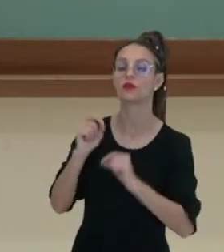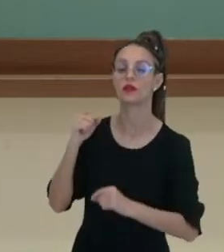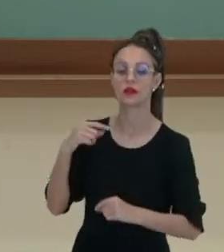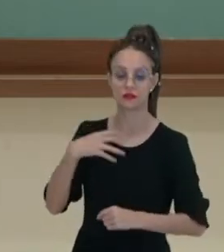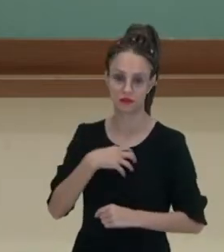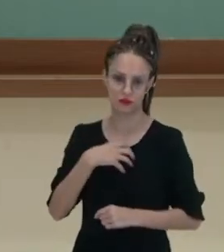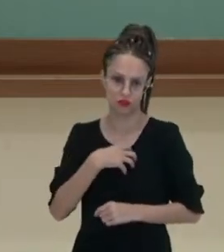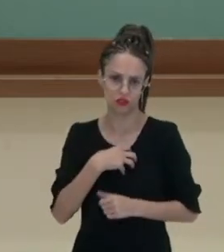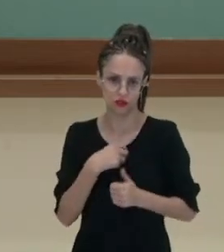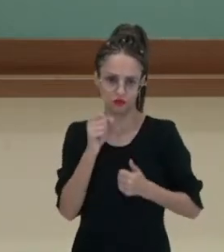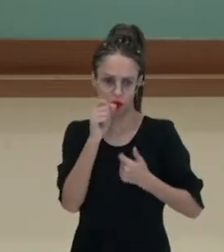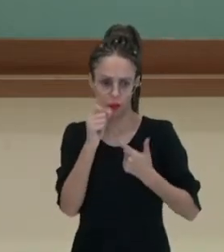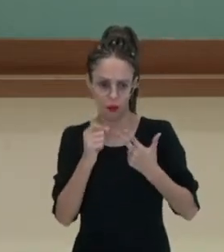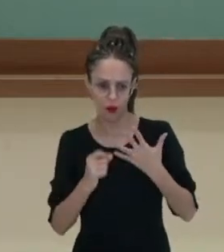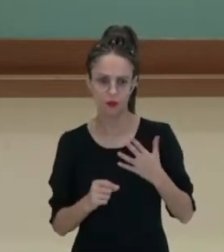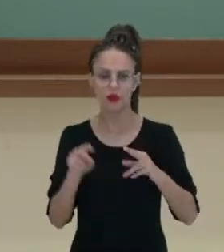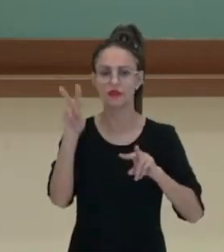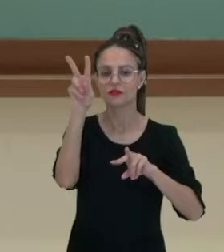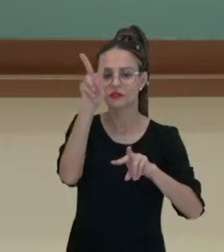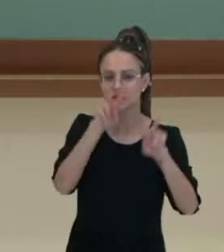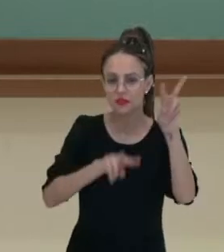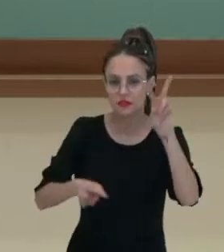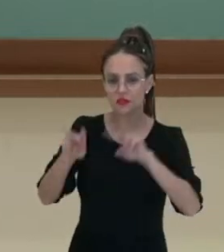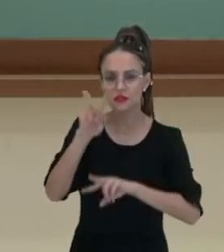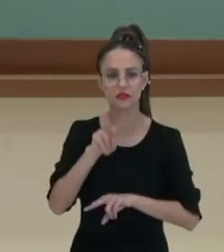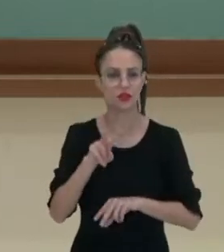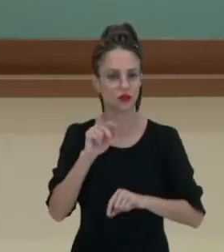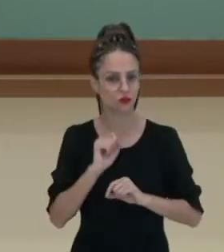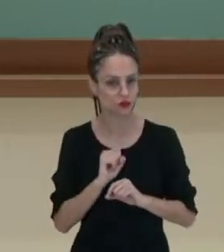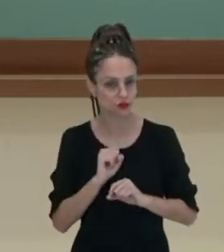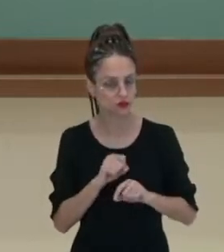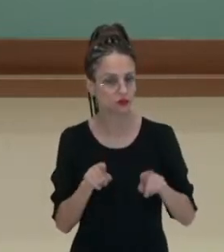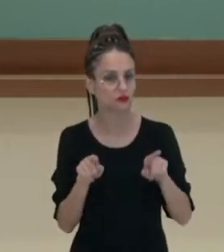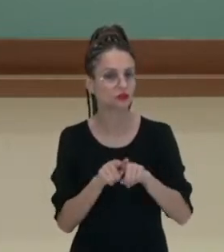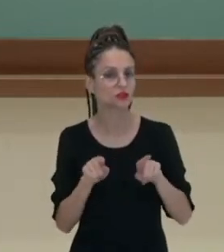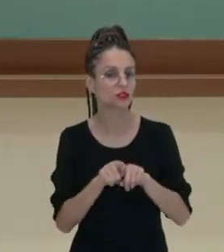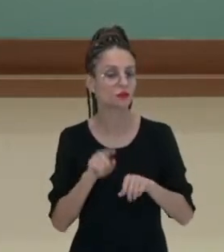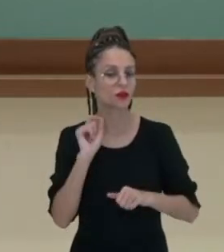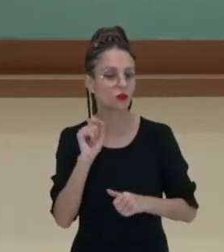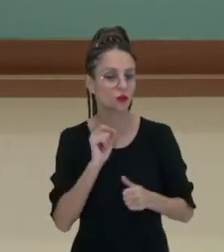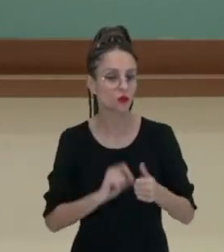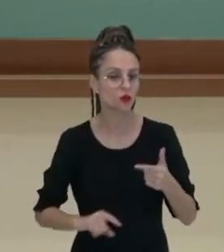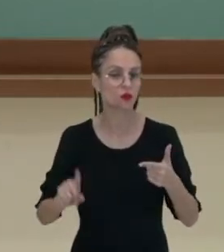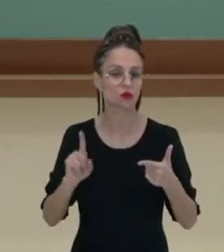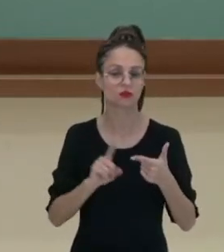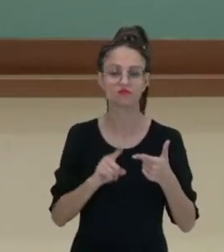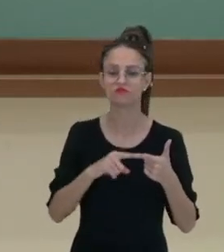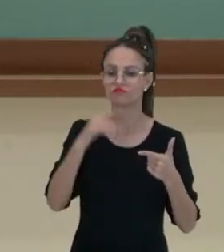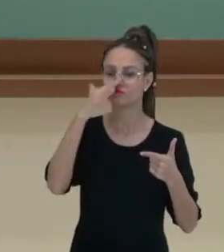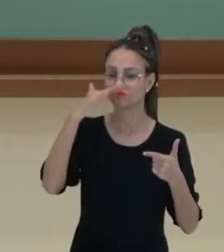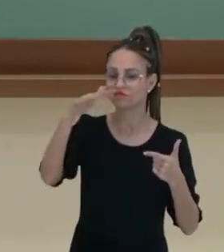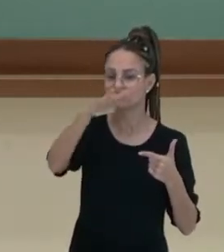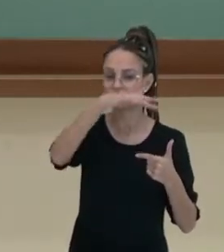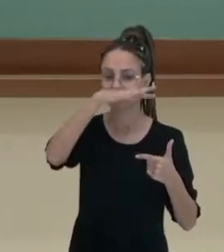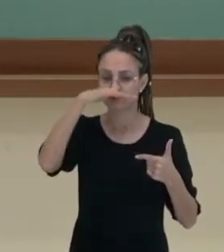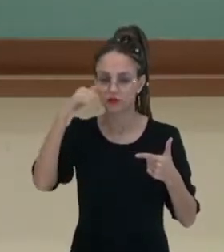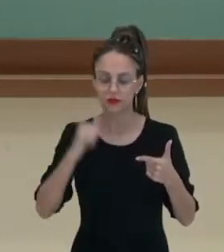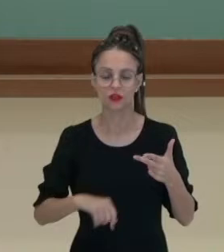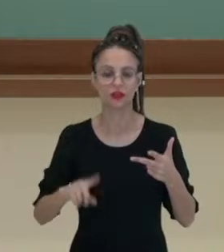sentidos. Então, a visão, daí depois da visão, o olfato,